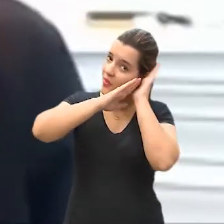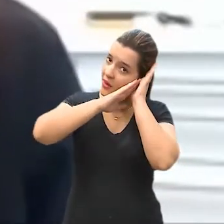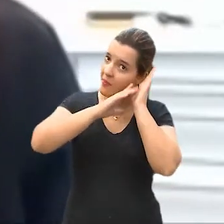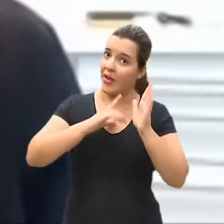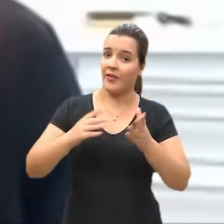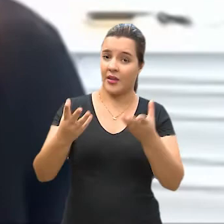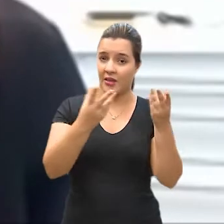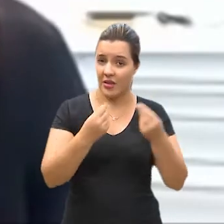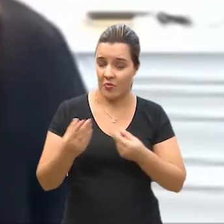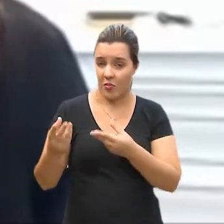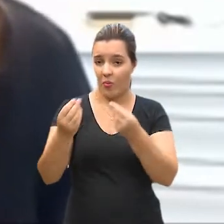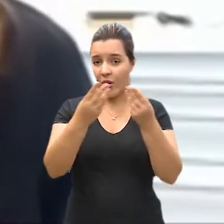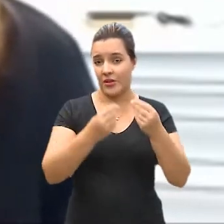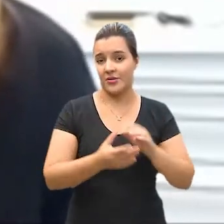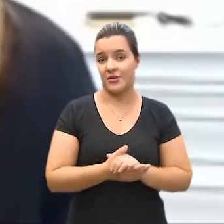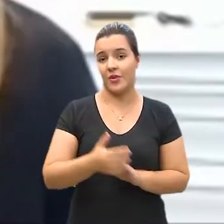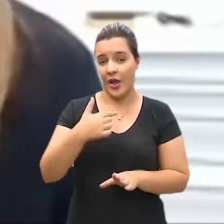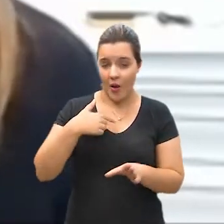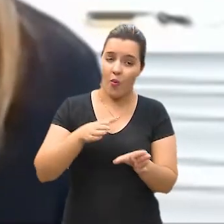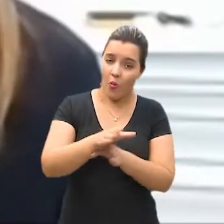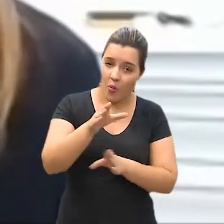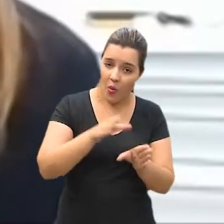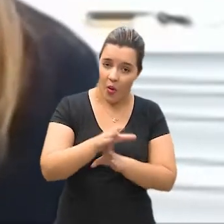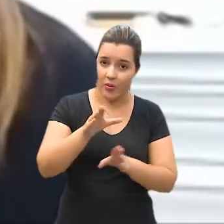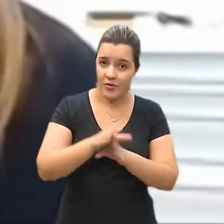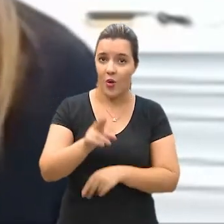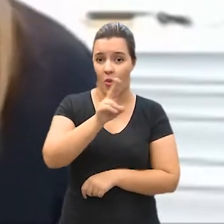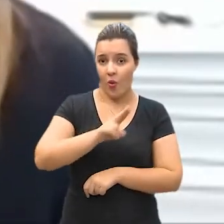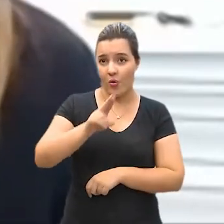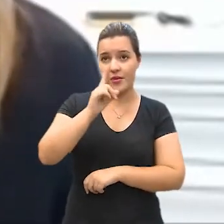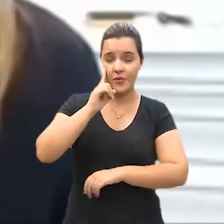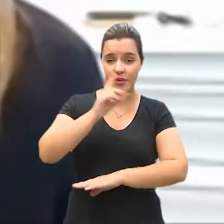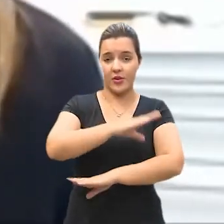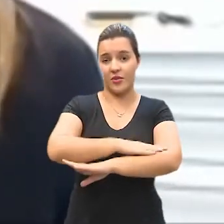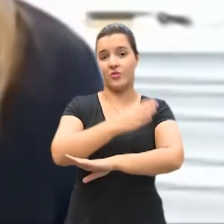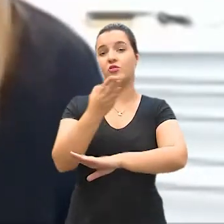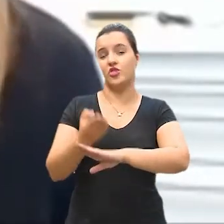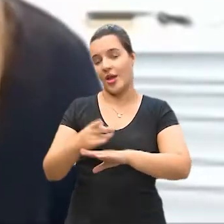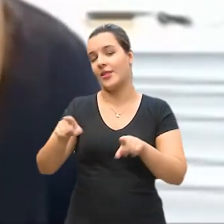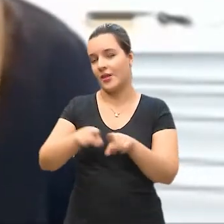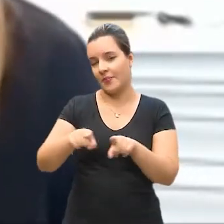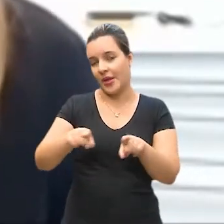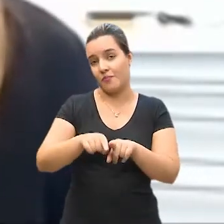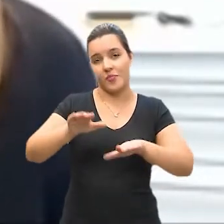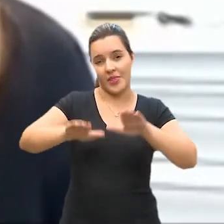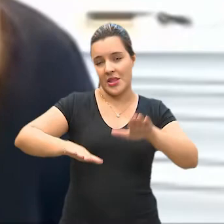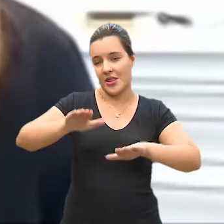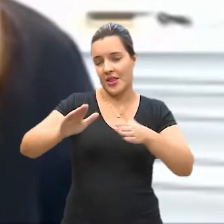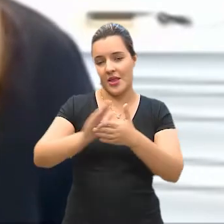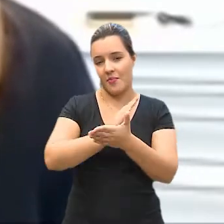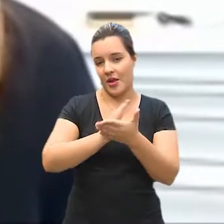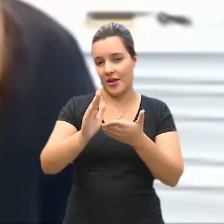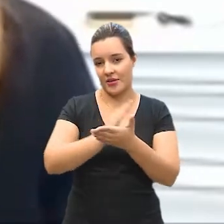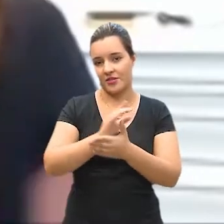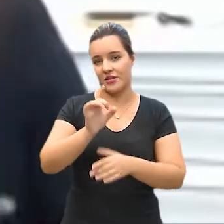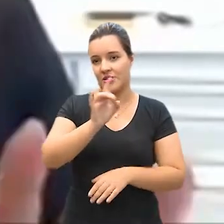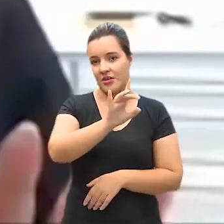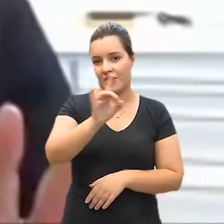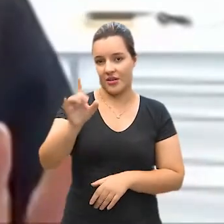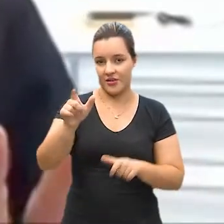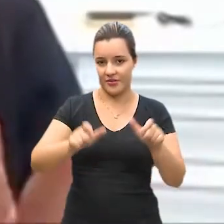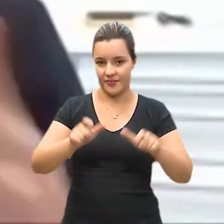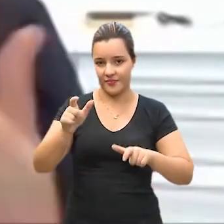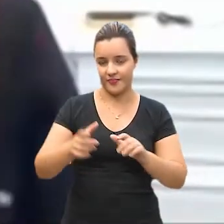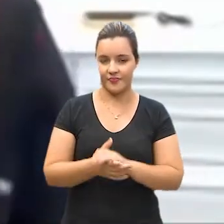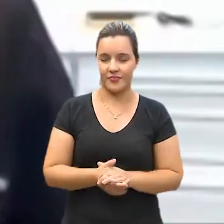muitos pacientes que eu estou recomendando usar durante o dia, Uhum. porque quando você